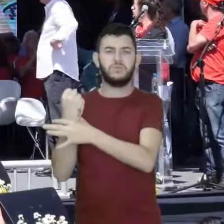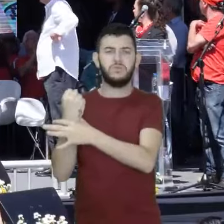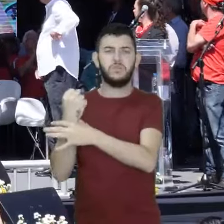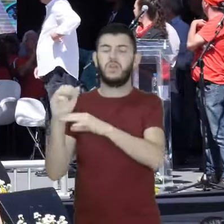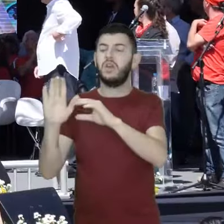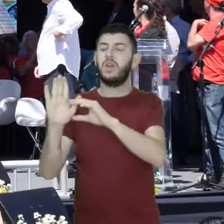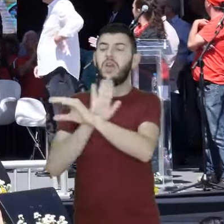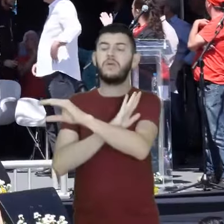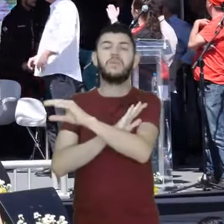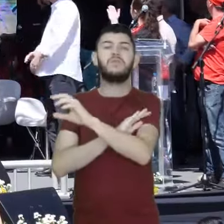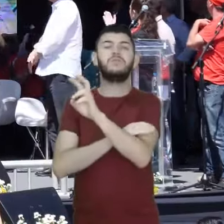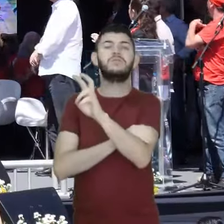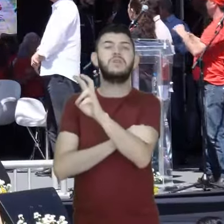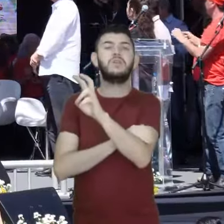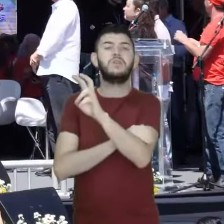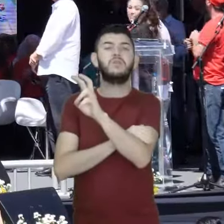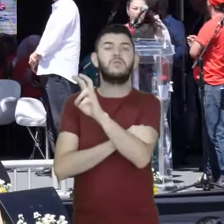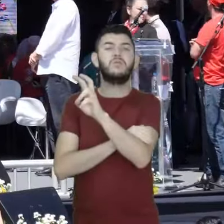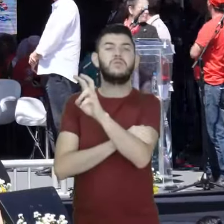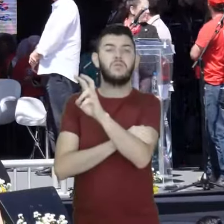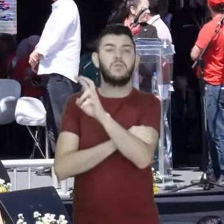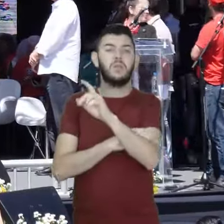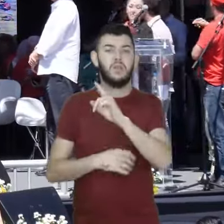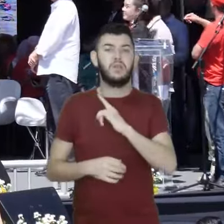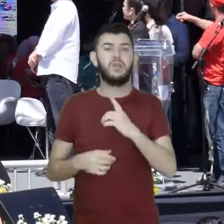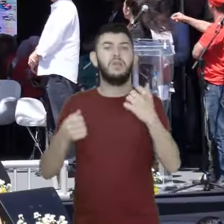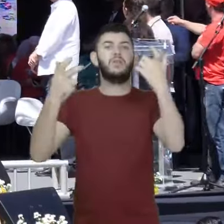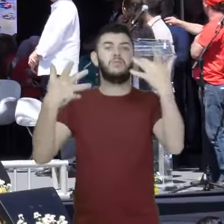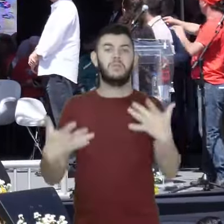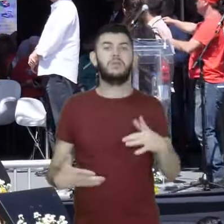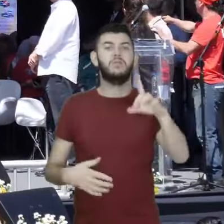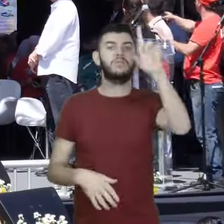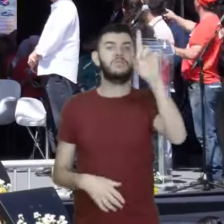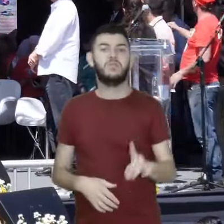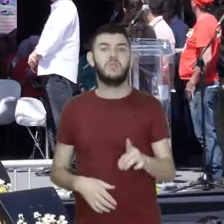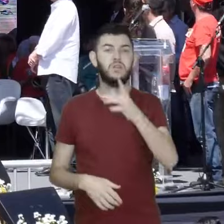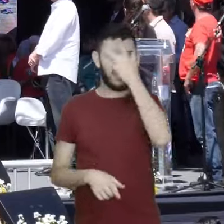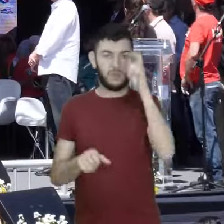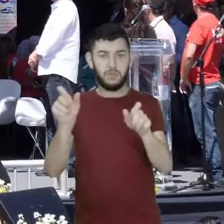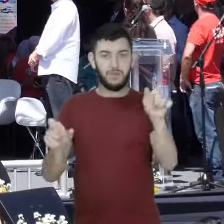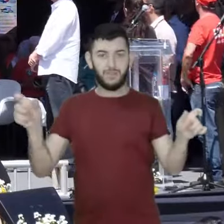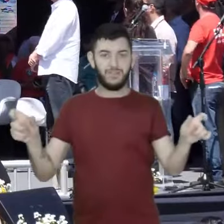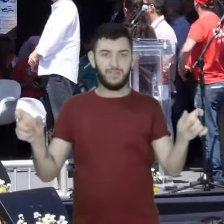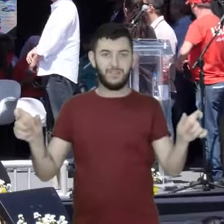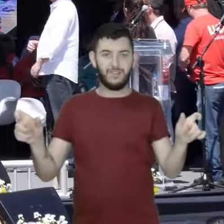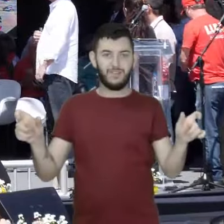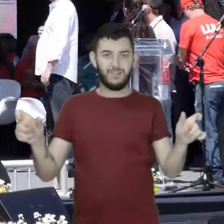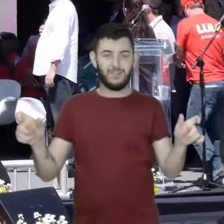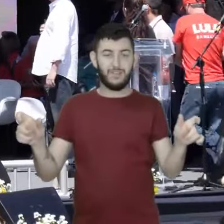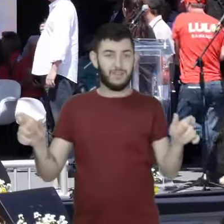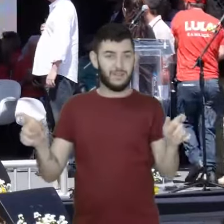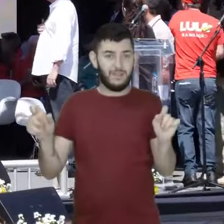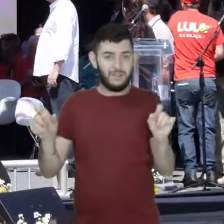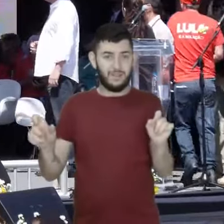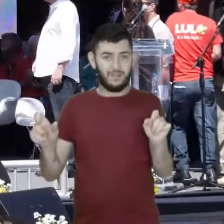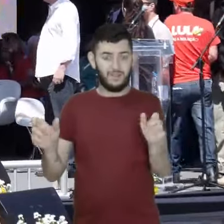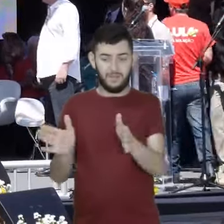Constituição, está lá o nosso direito, está na Bíblia, ninguém pode passar fome, está